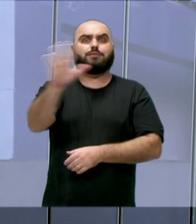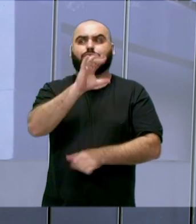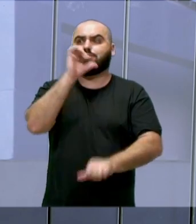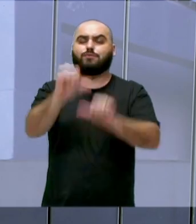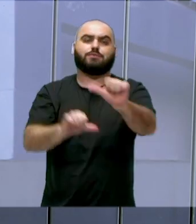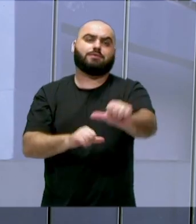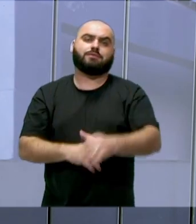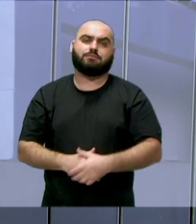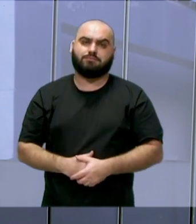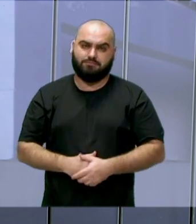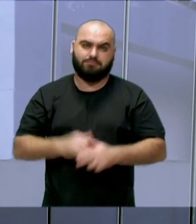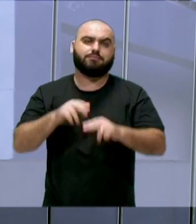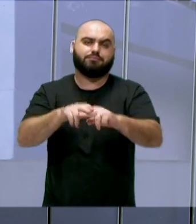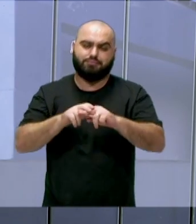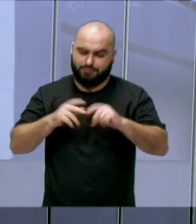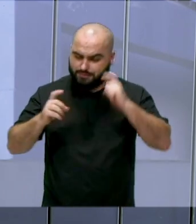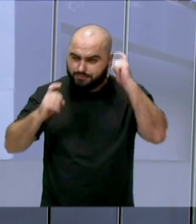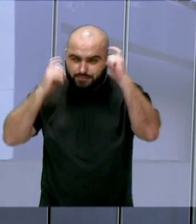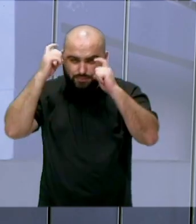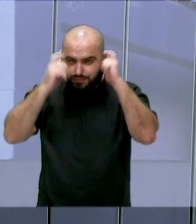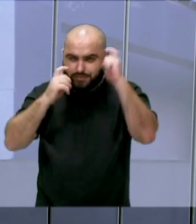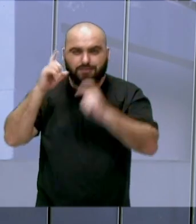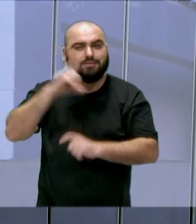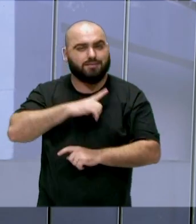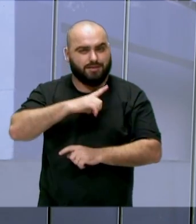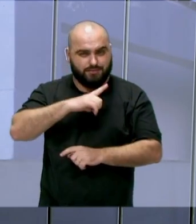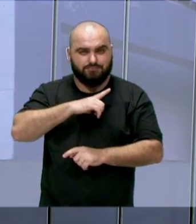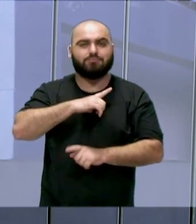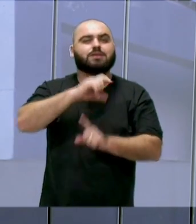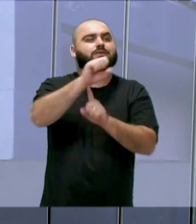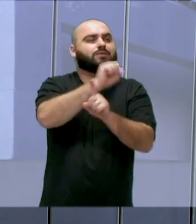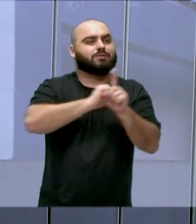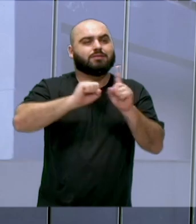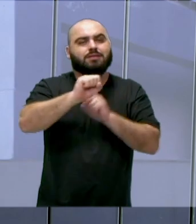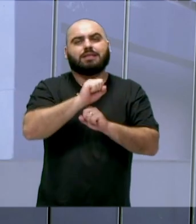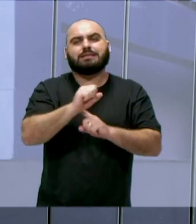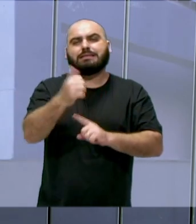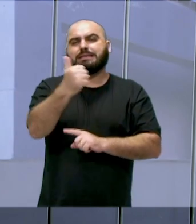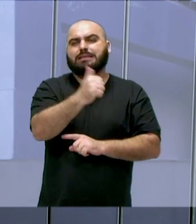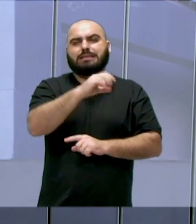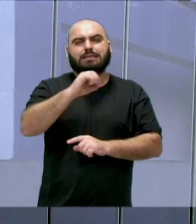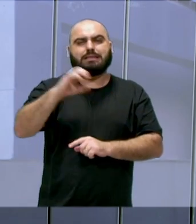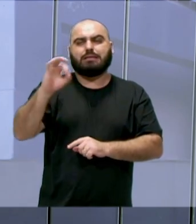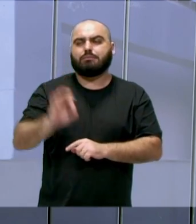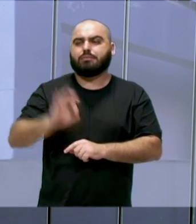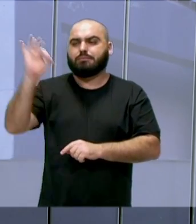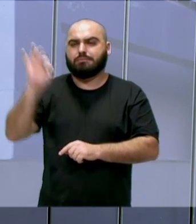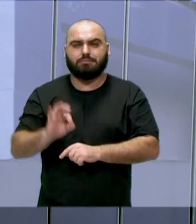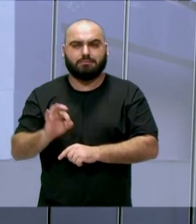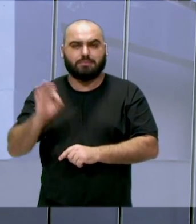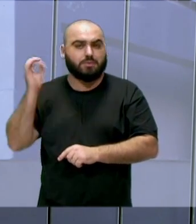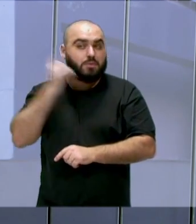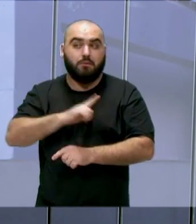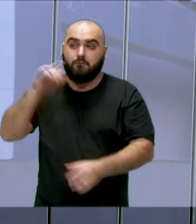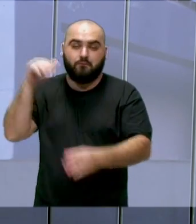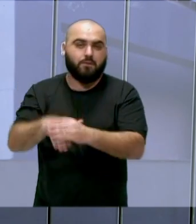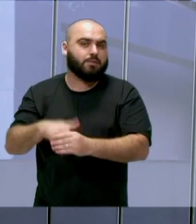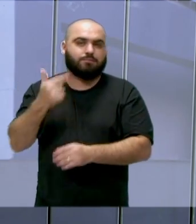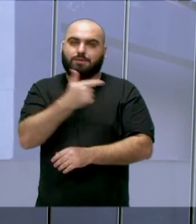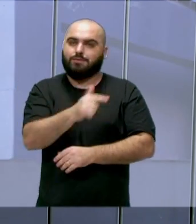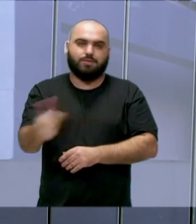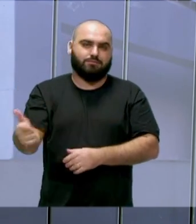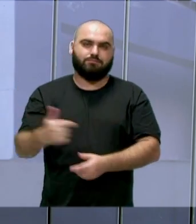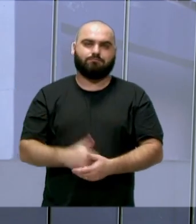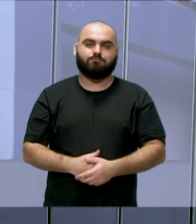Então há uma preocupação, eu acho que a nossa sociedade ela não está 100% preparada para exercer esse voto. Nosso papel